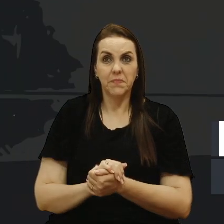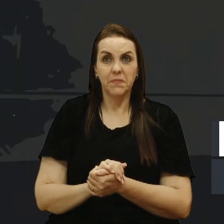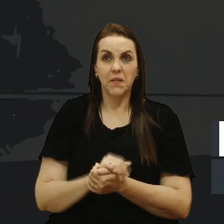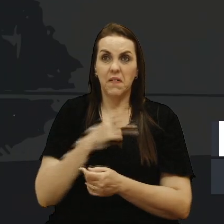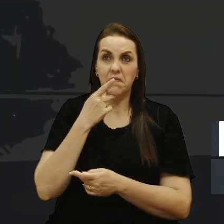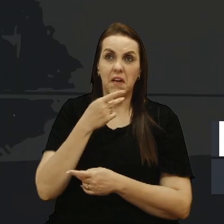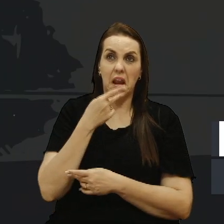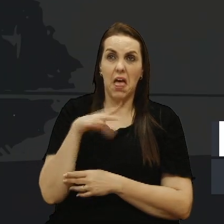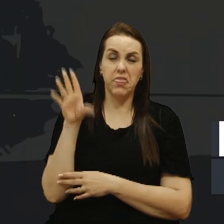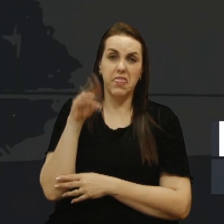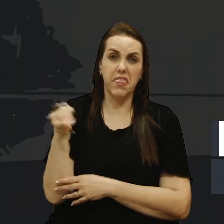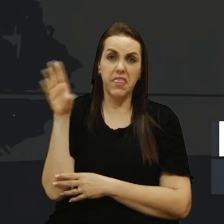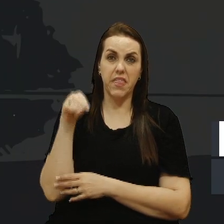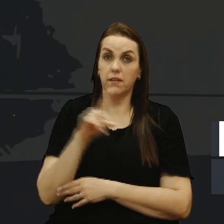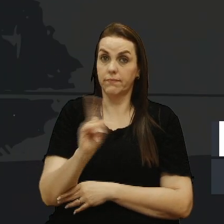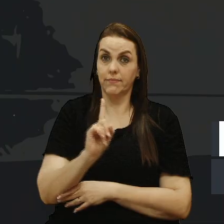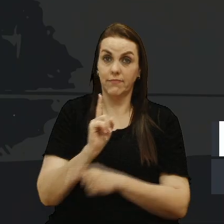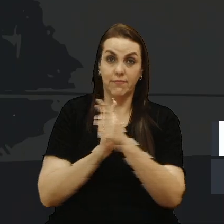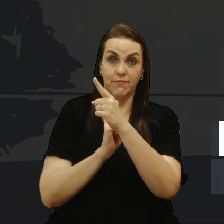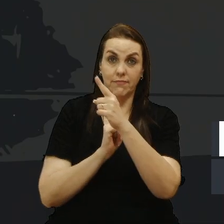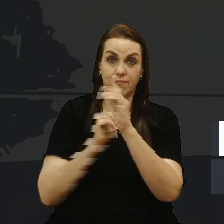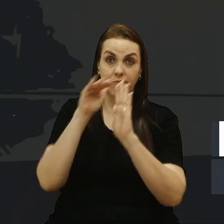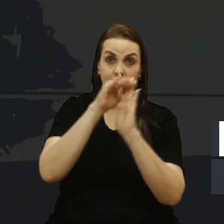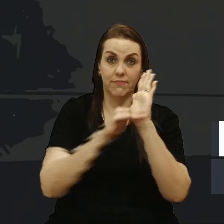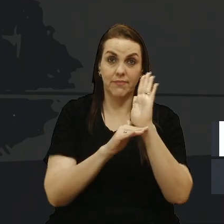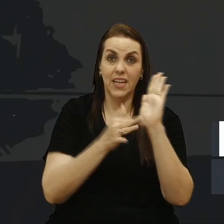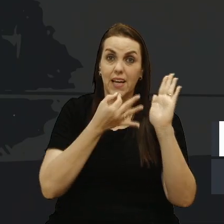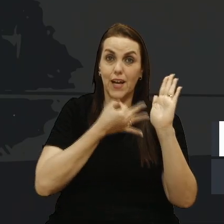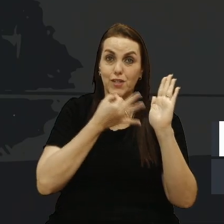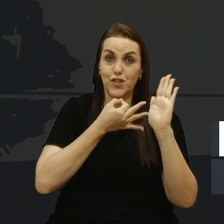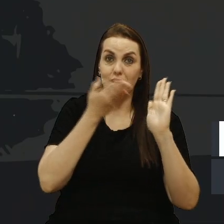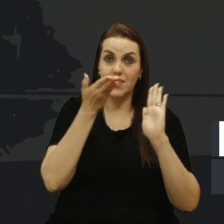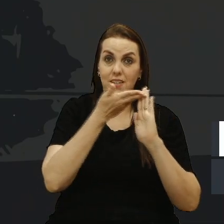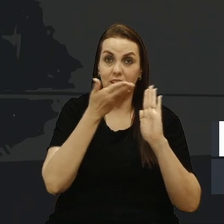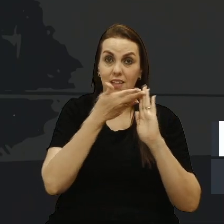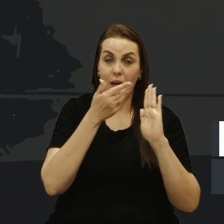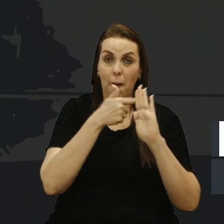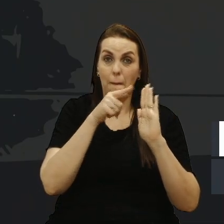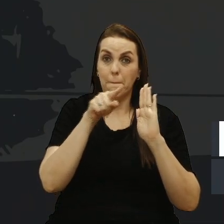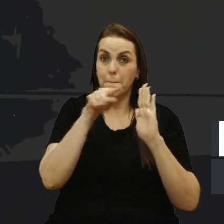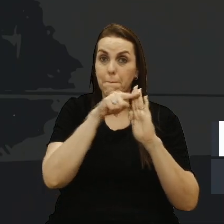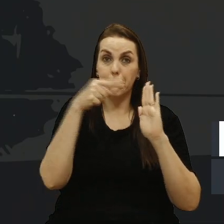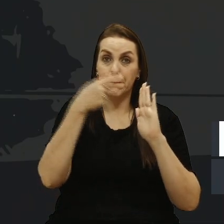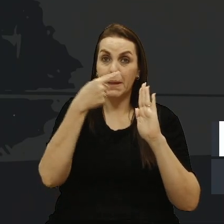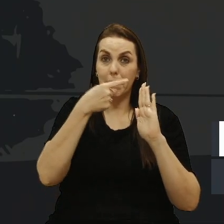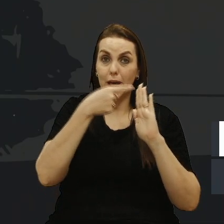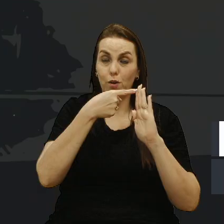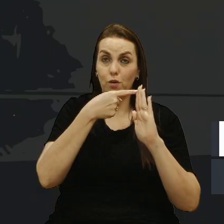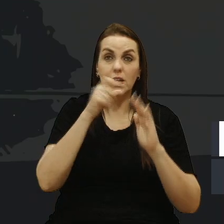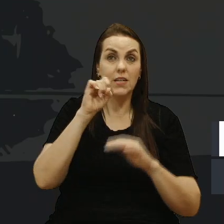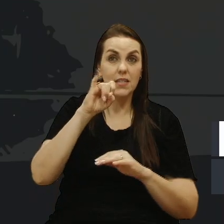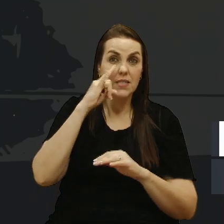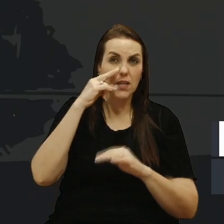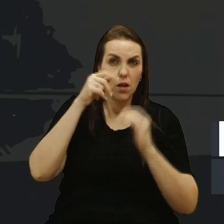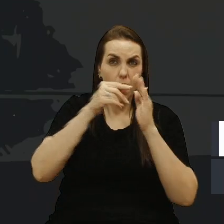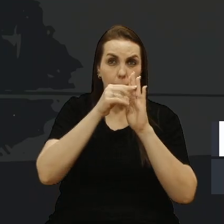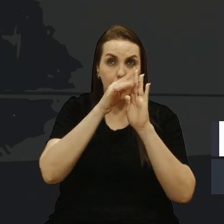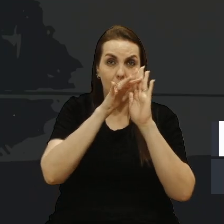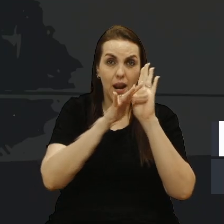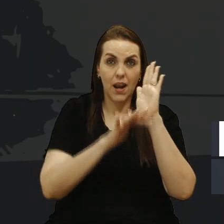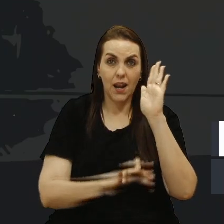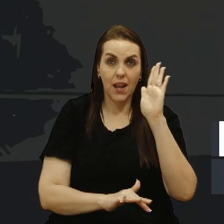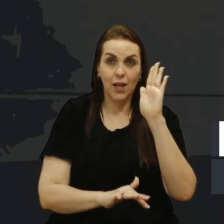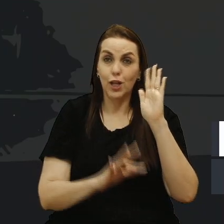falar por falar, não, está ali, Caxias do Sul, o primeiro da lista. E se nós olharmos os próximos,